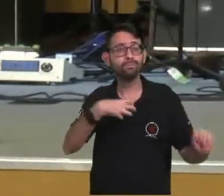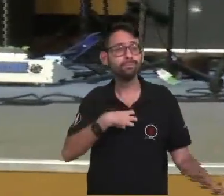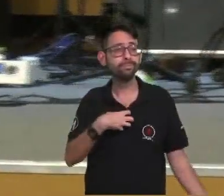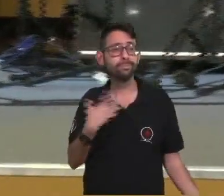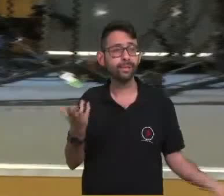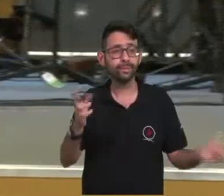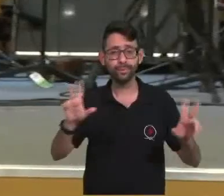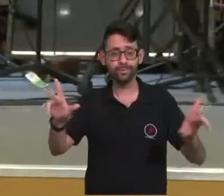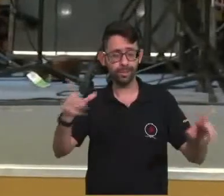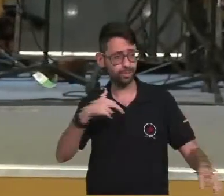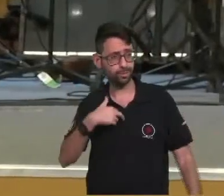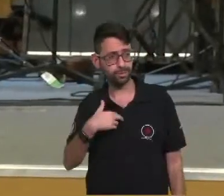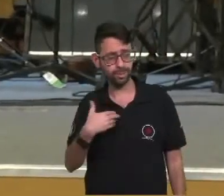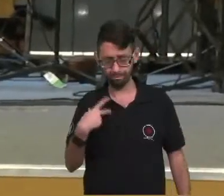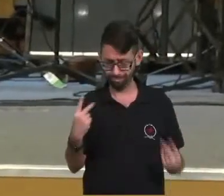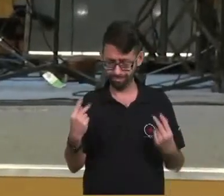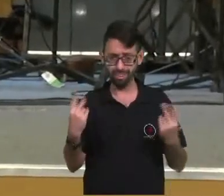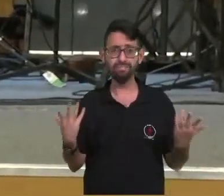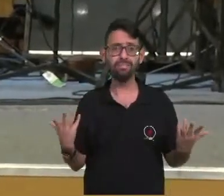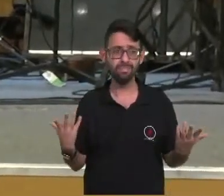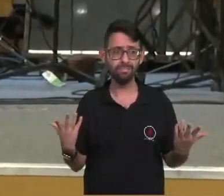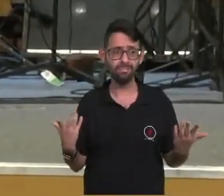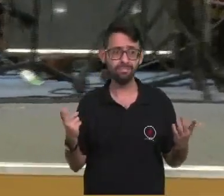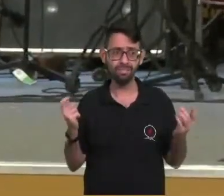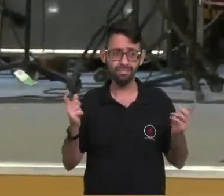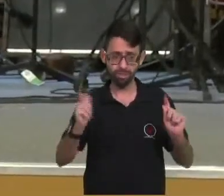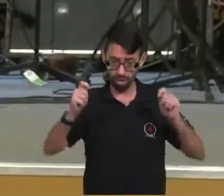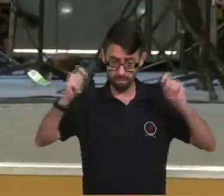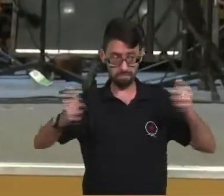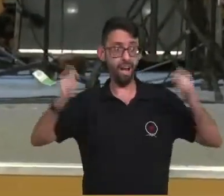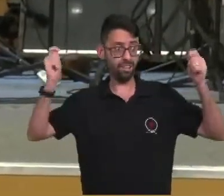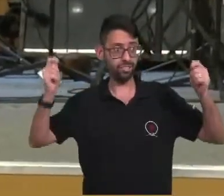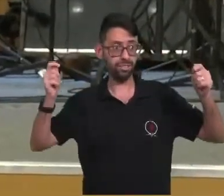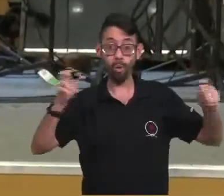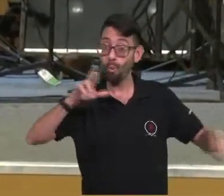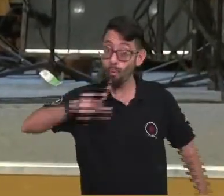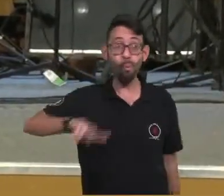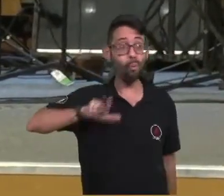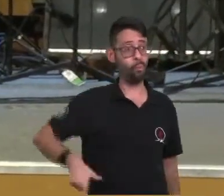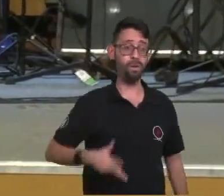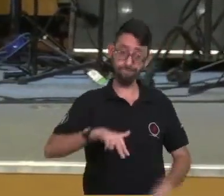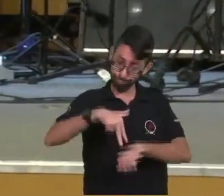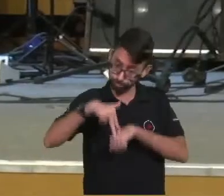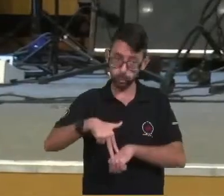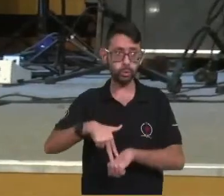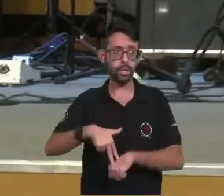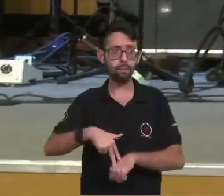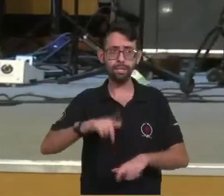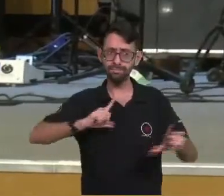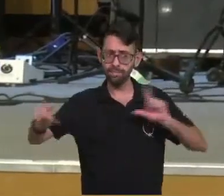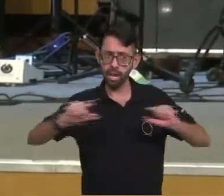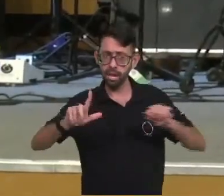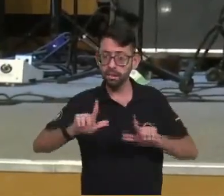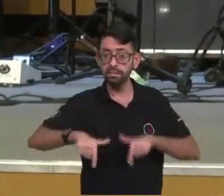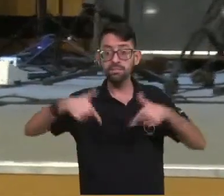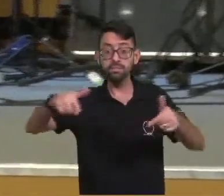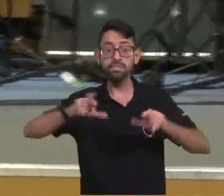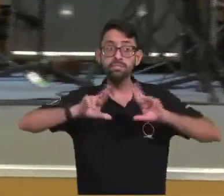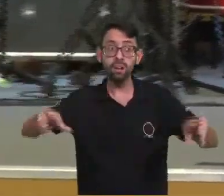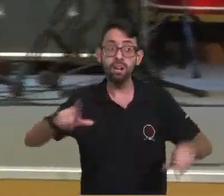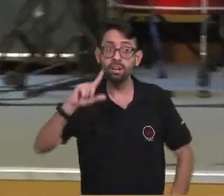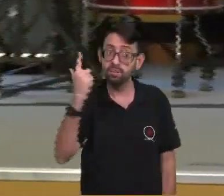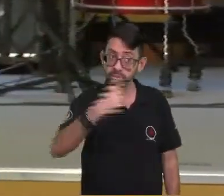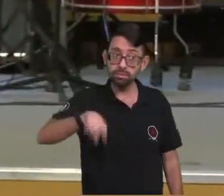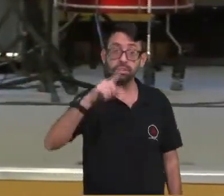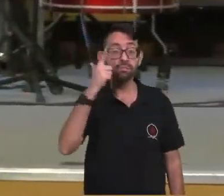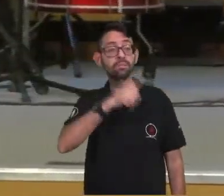e nada aconteceu contigo. Isso não é mágica, é postura, é posicionamento. Saia daqui hoje para você fazer o que nunca fez, que aí você vai viver o que você